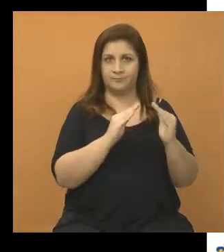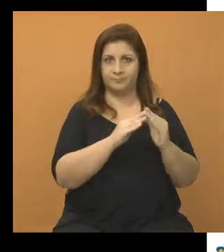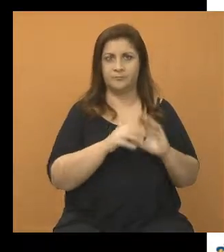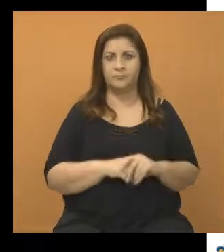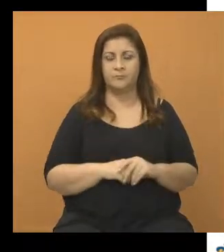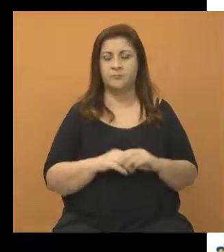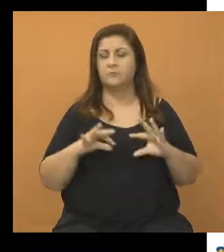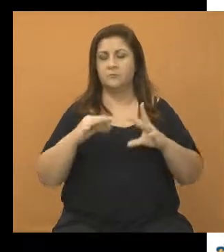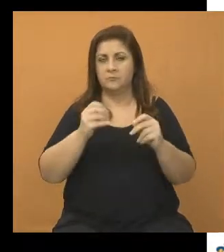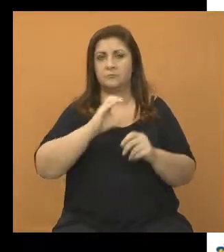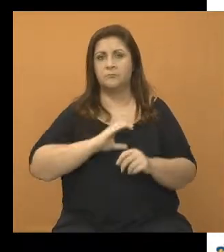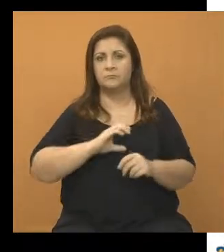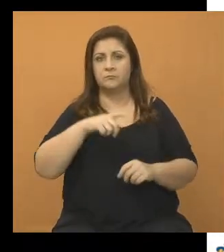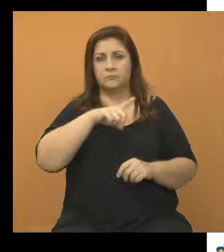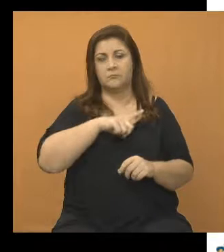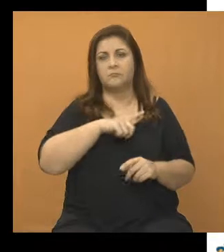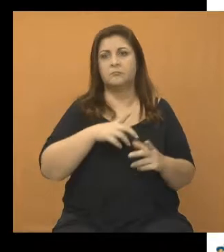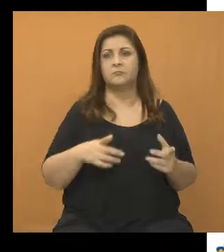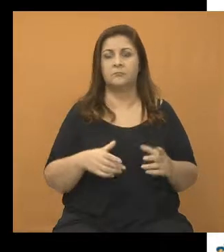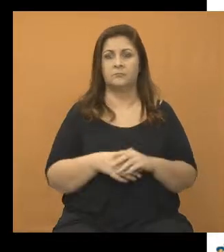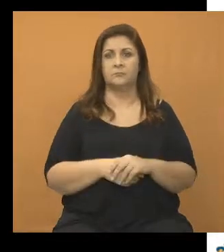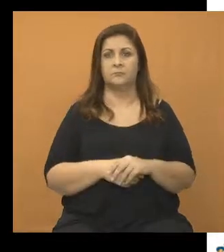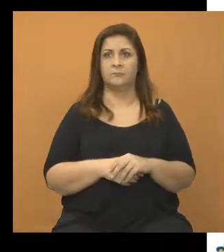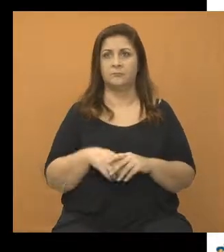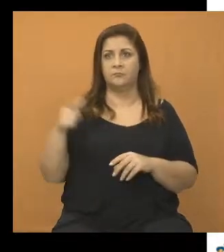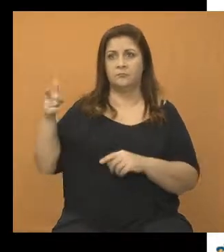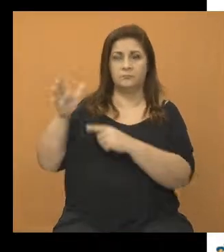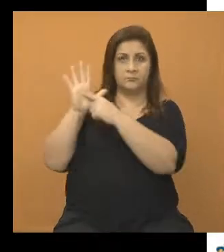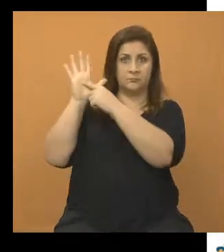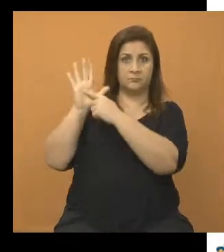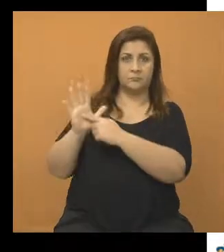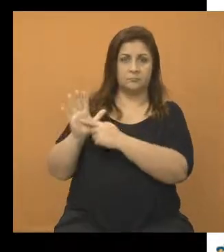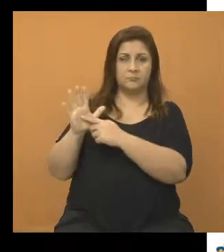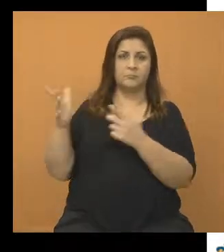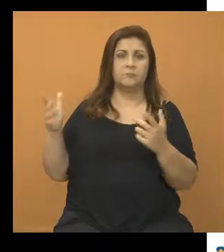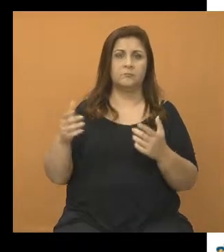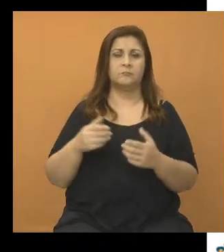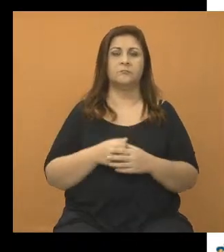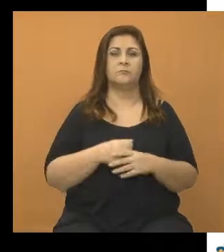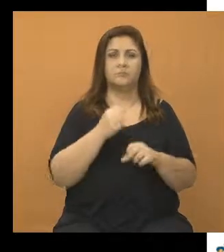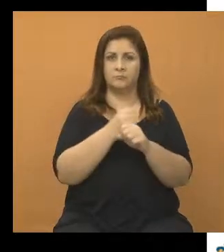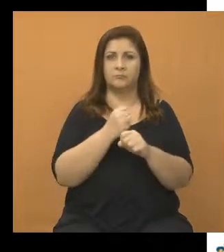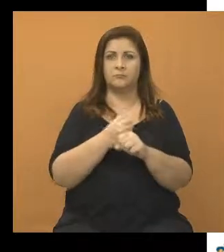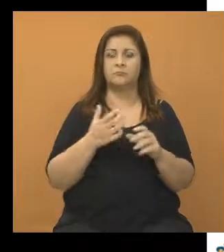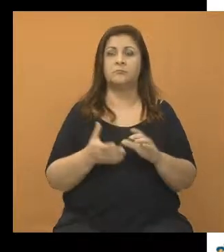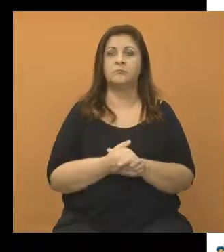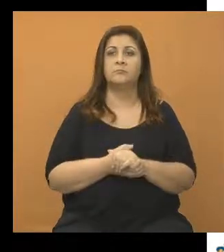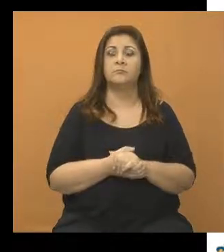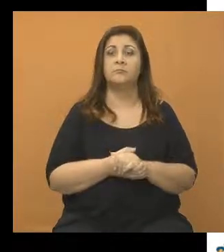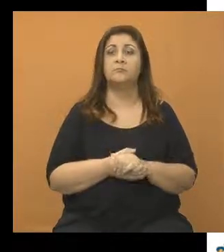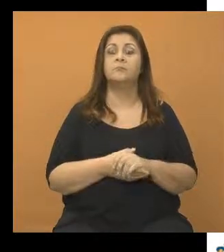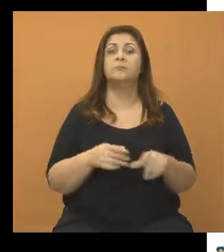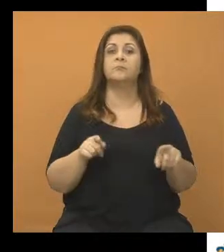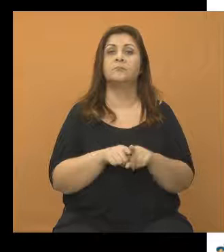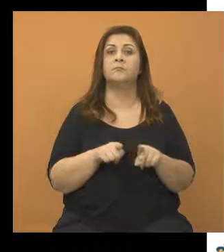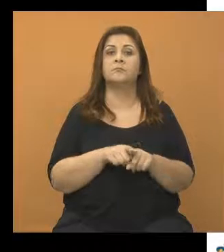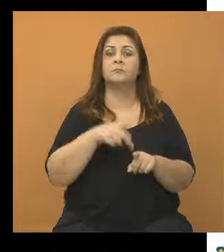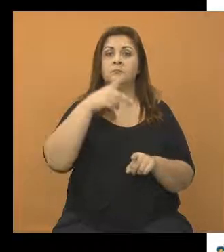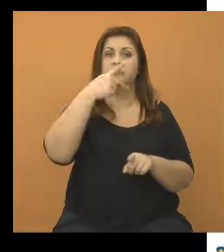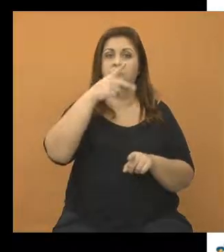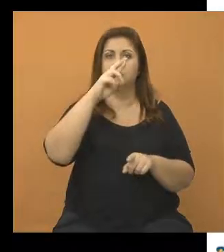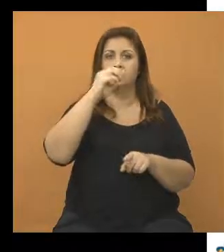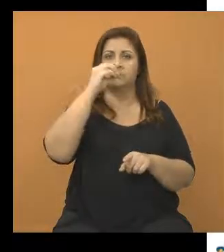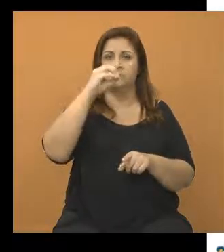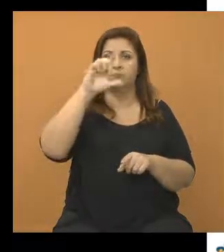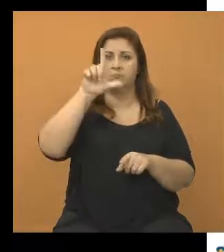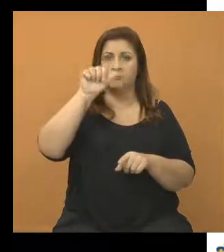cidade imperial. Aqui tem alguns exemplos, mas são mais obras. Na Fundação Prolar, o orçamento saiu de